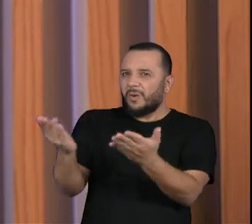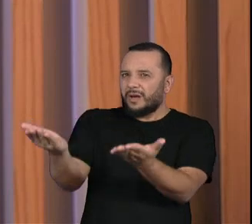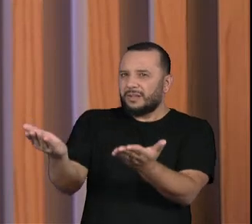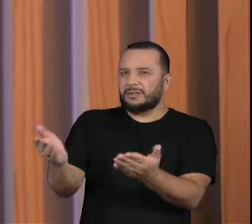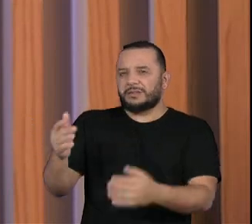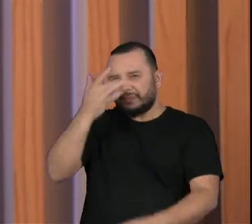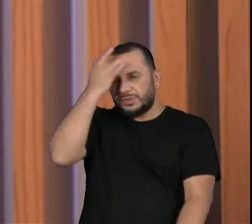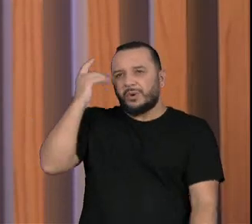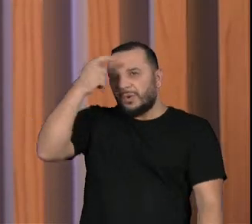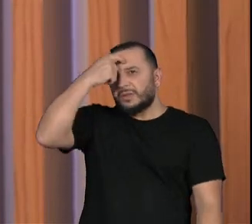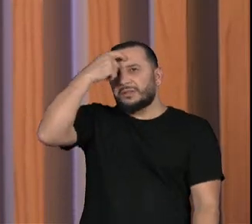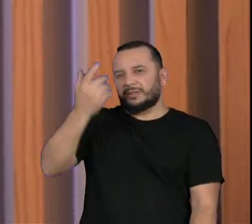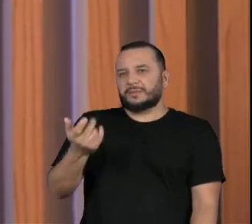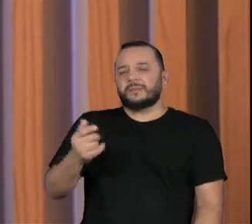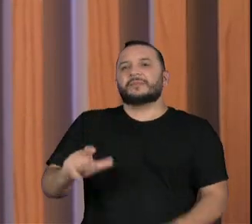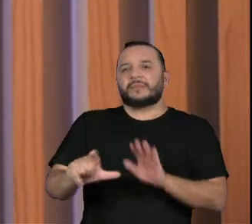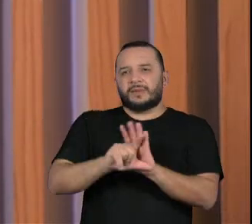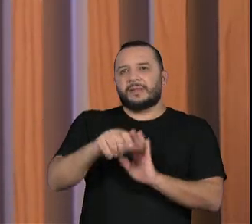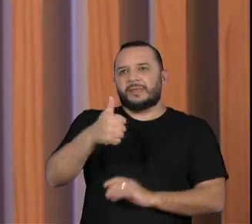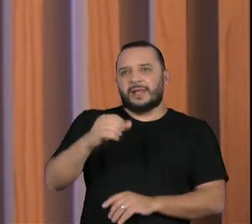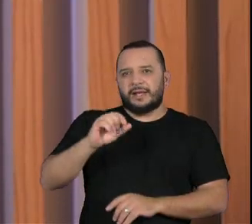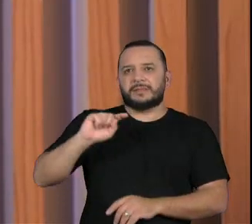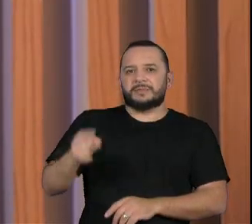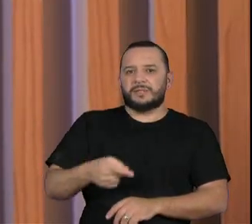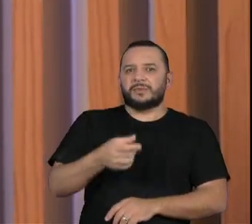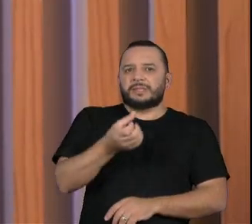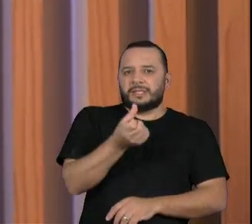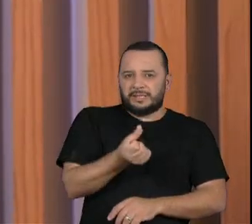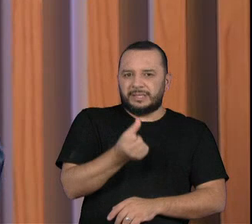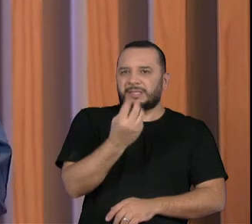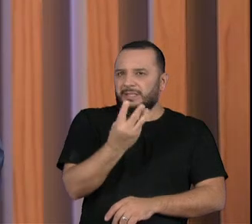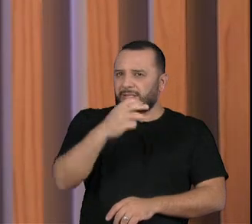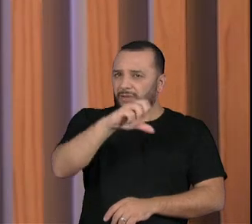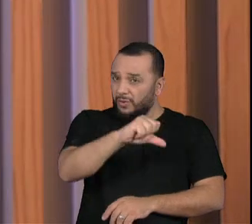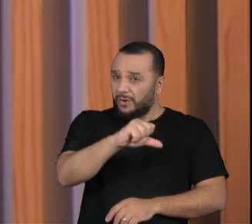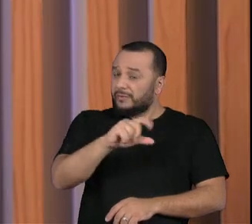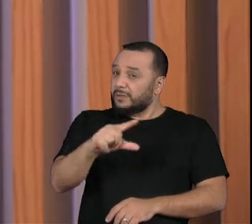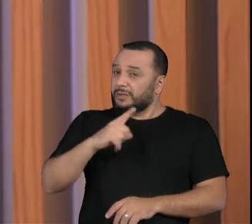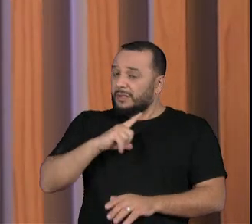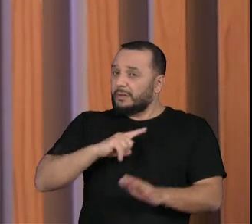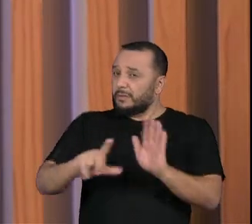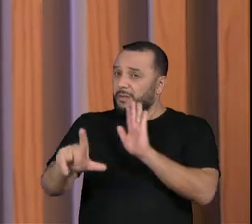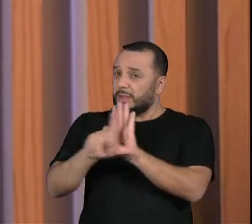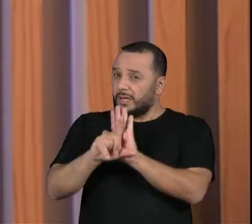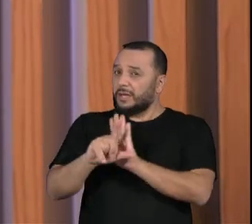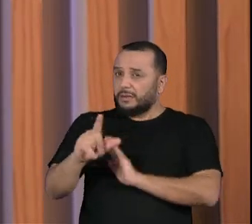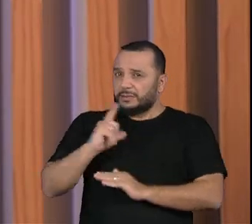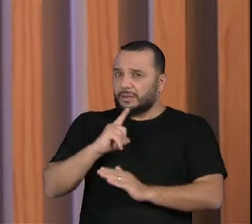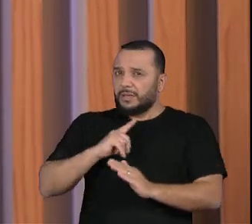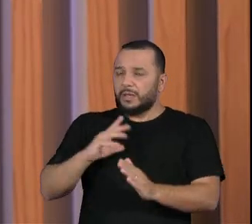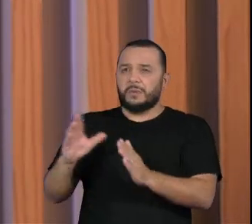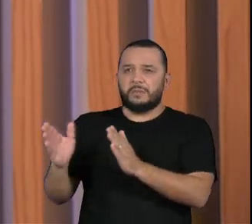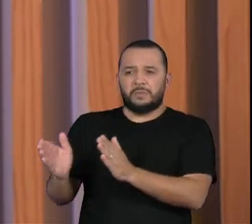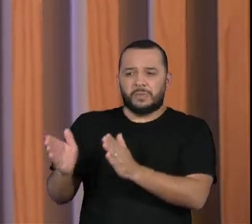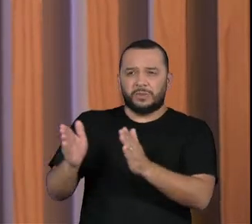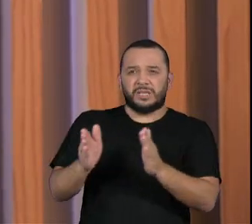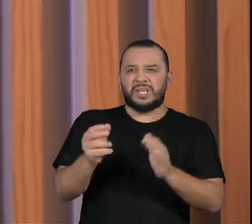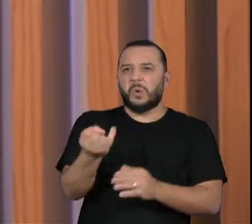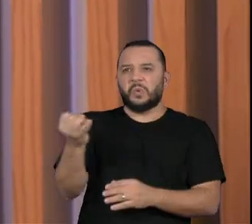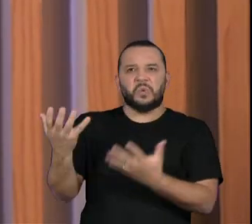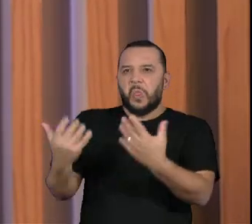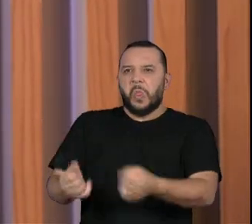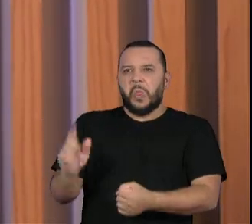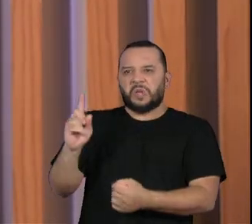pessoas. A Lei 10.639, que fará 20 anos agora, é uma lei que ainda está sobre um processo ainda de muita